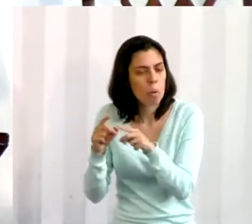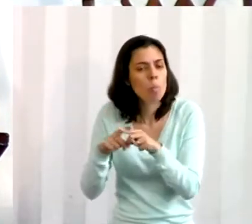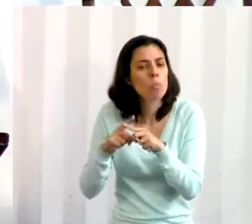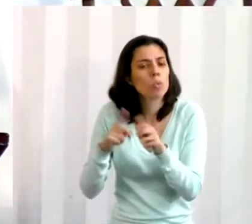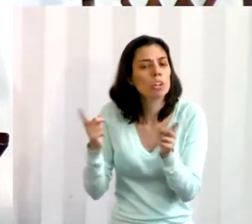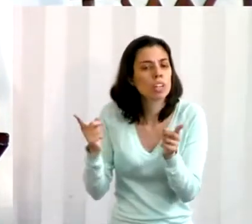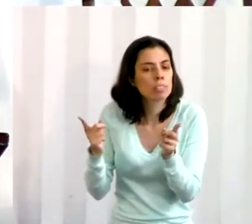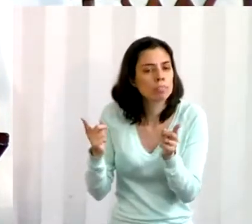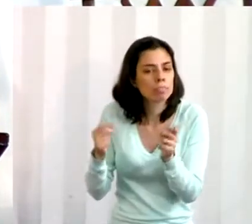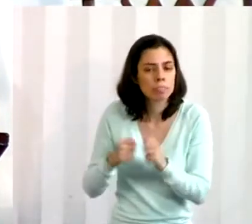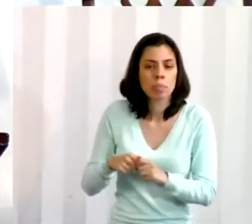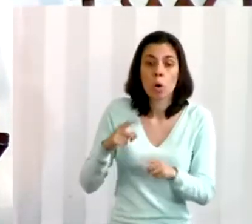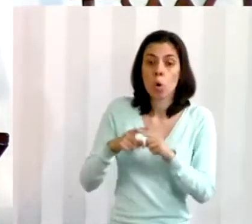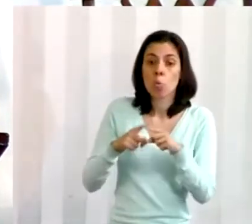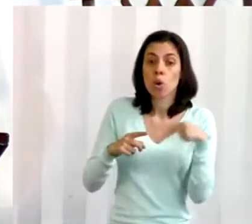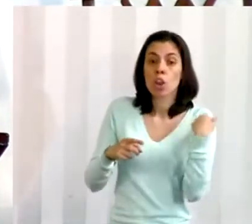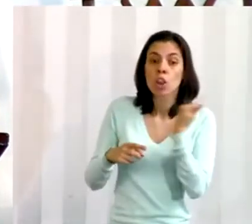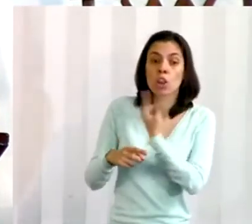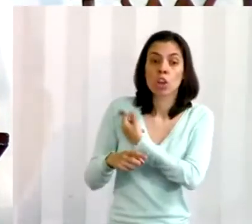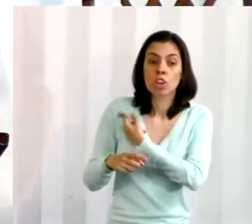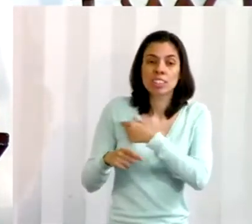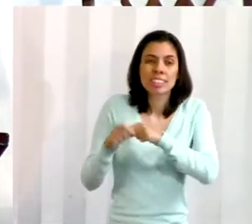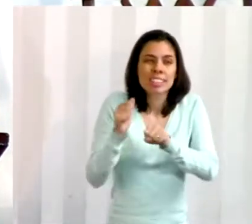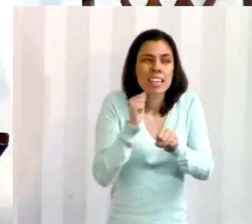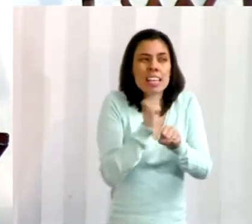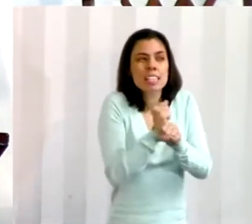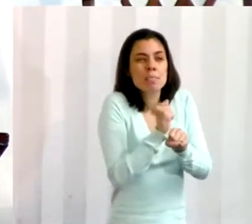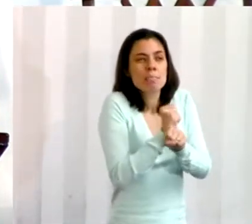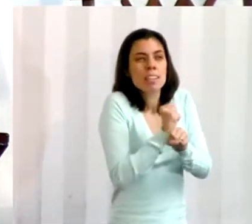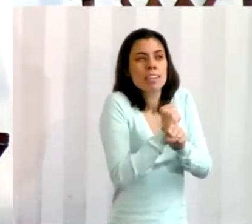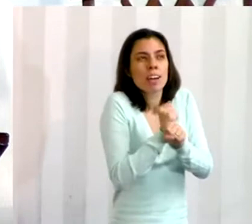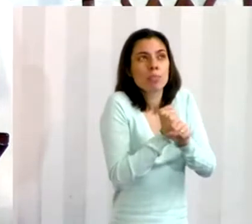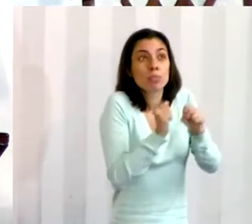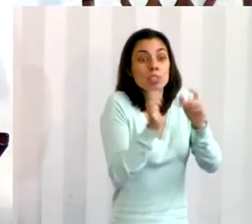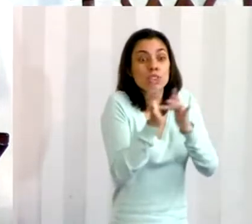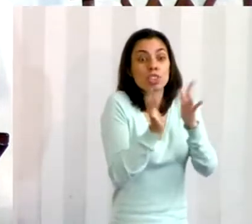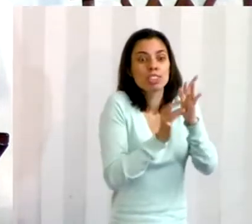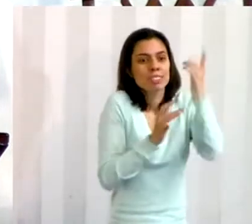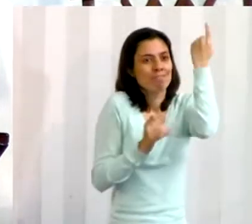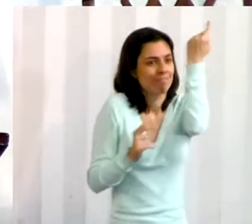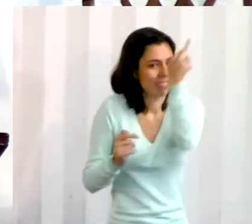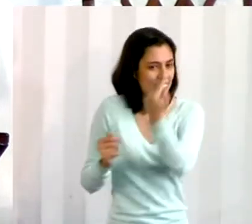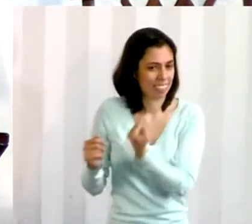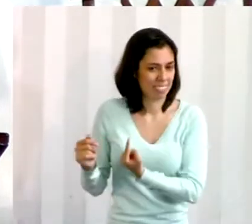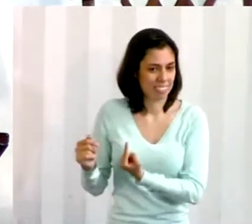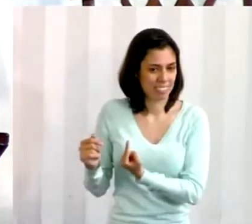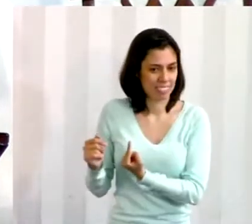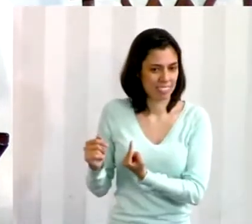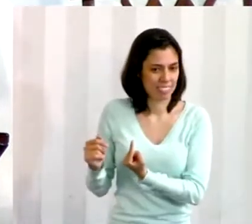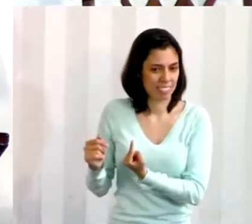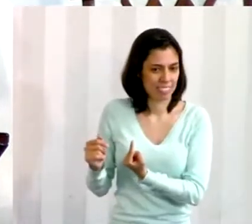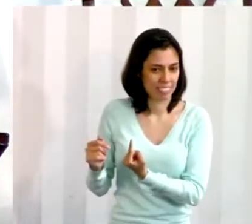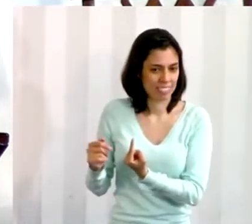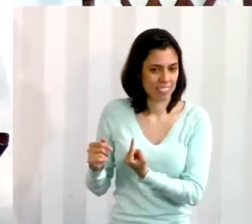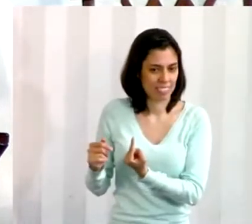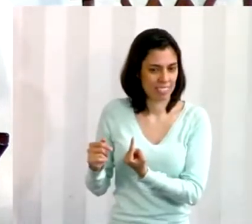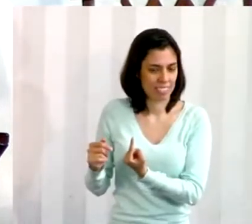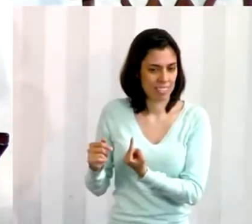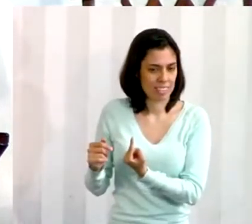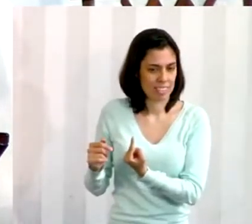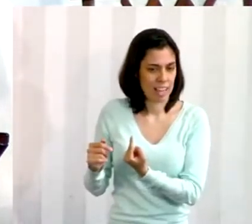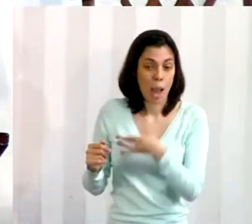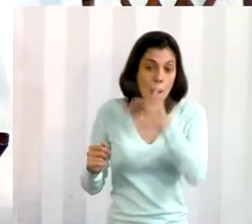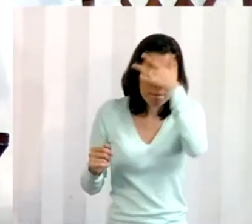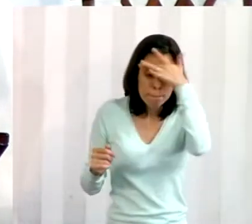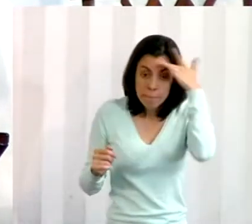muito grande, a espera do Senhor Jesus Cristo. Tiago quer que a igreja tenha paciência